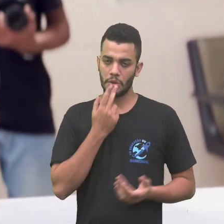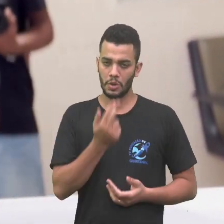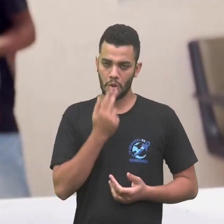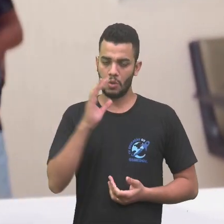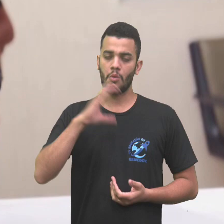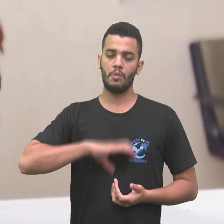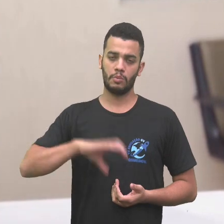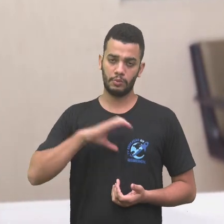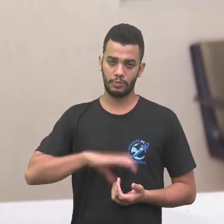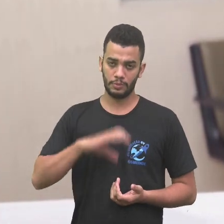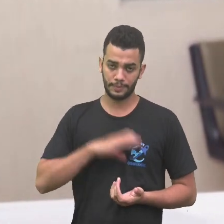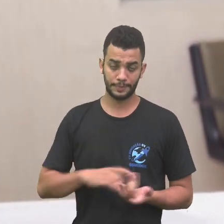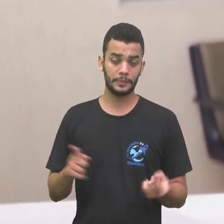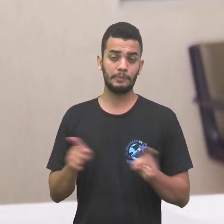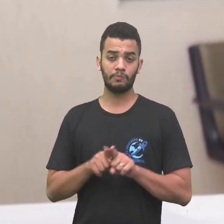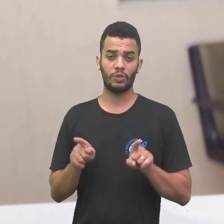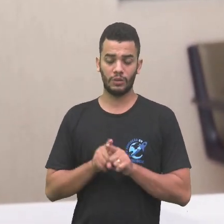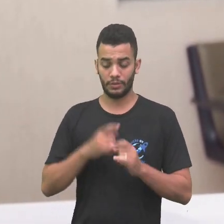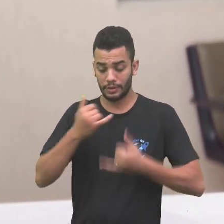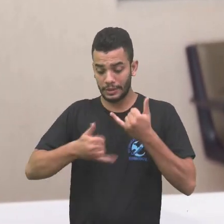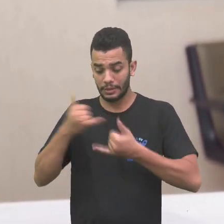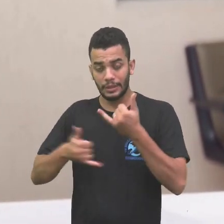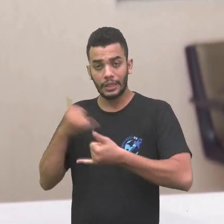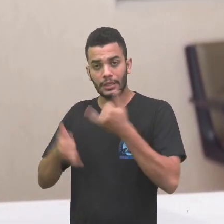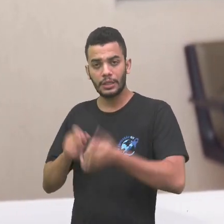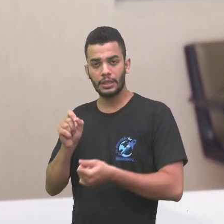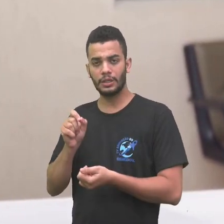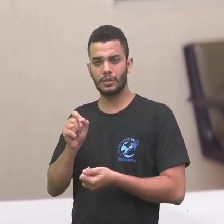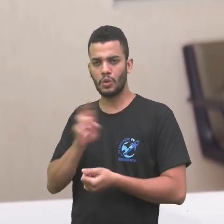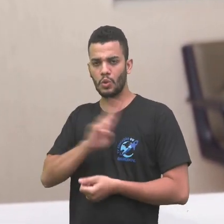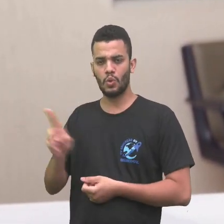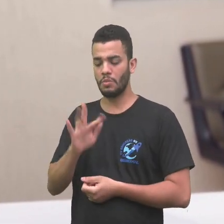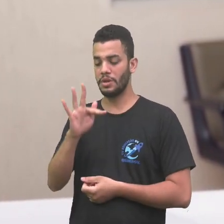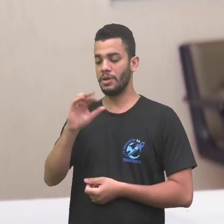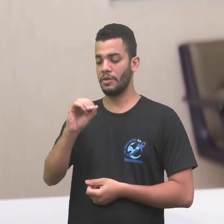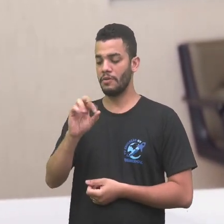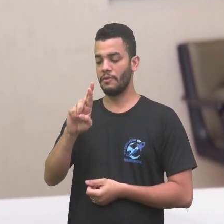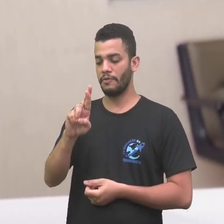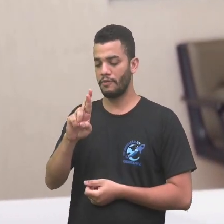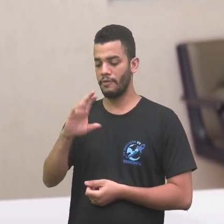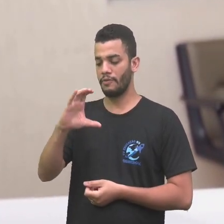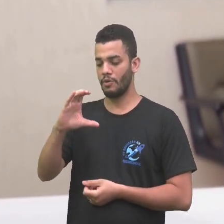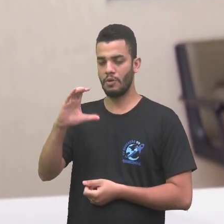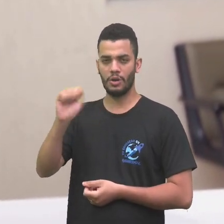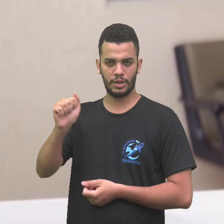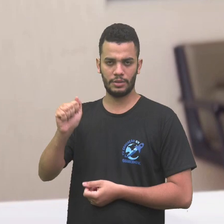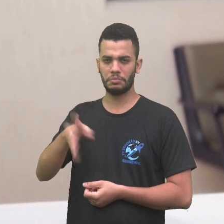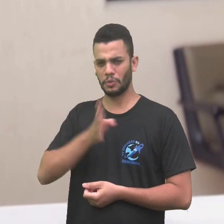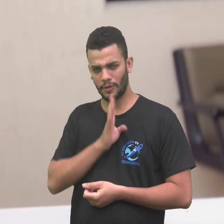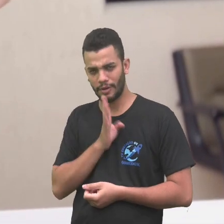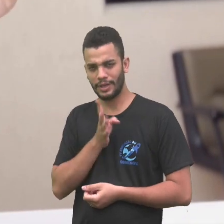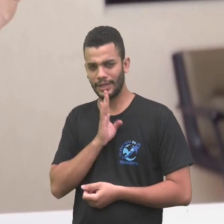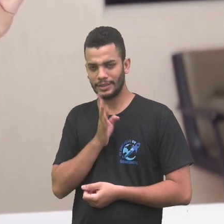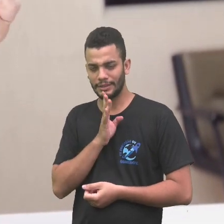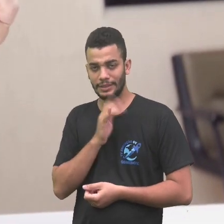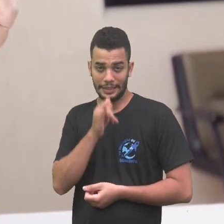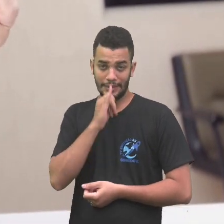boa e renovada brincadeira da forca. Quem nunca brincou de forca, né? A mesa tem uma